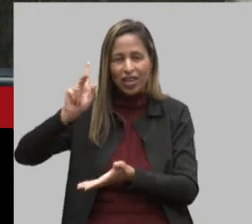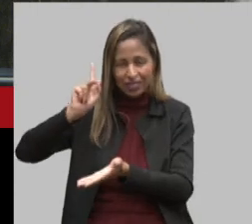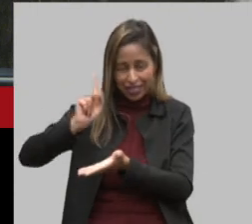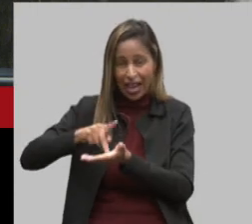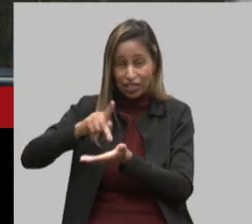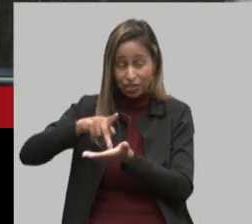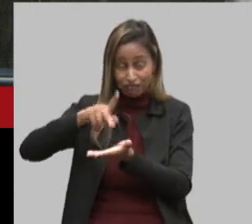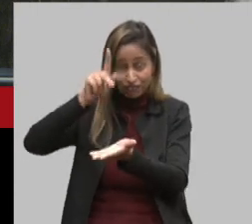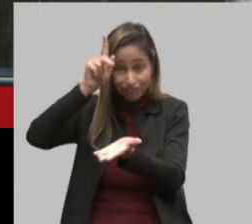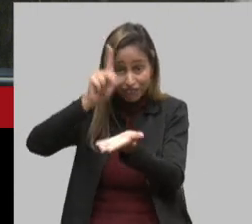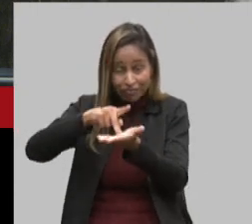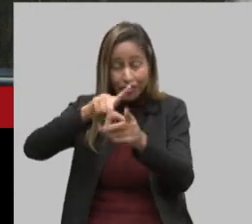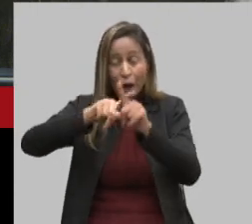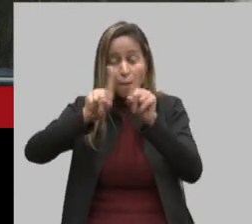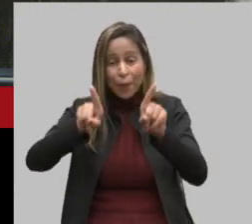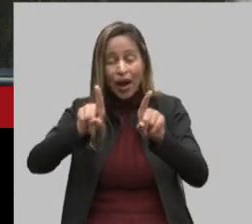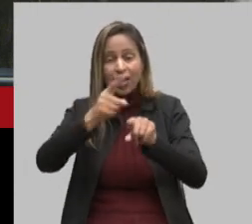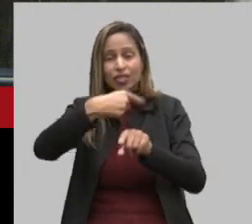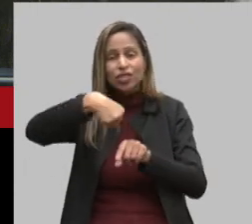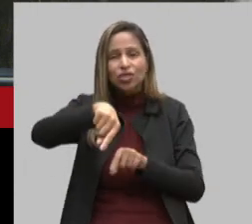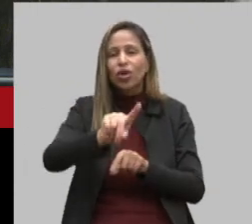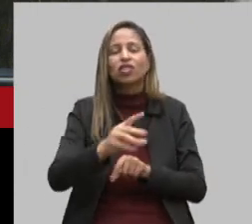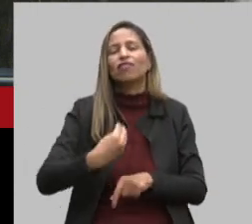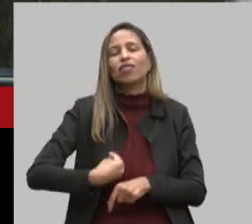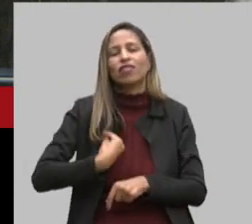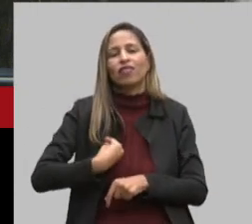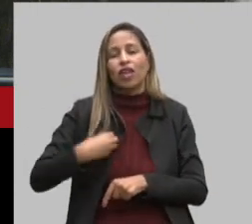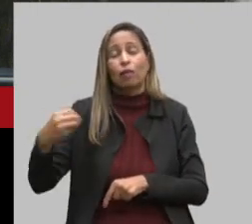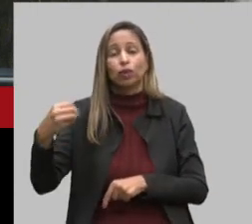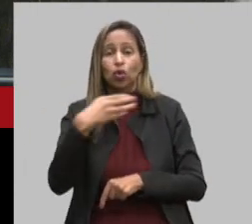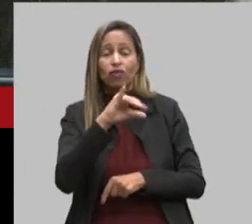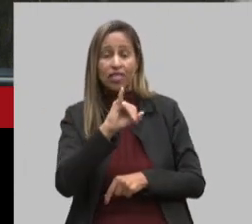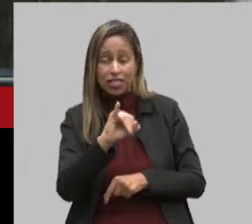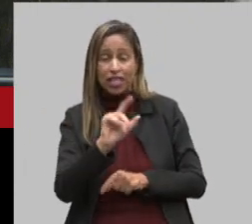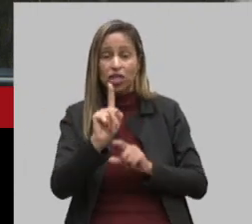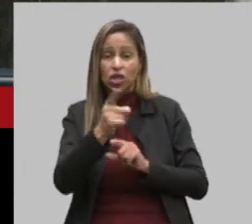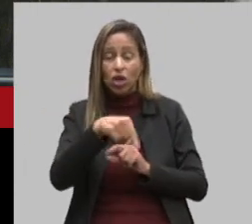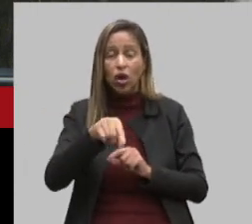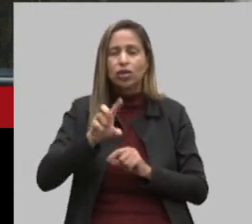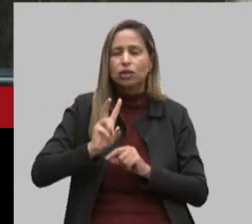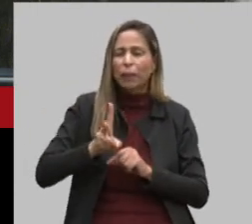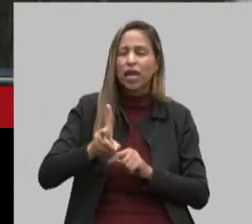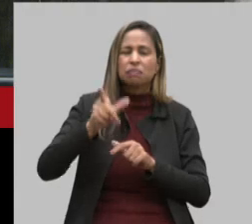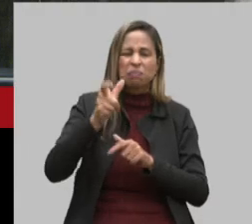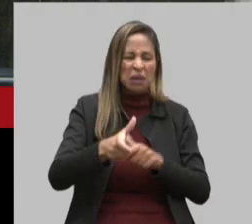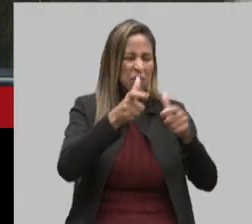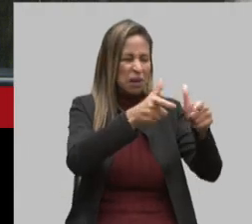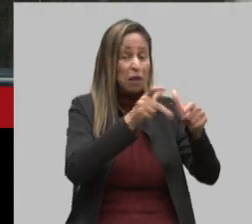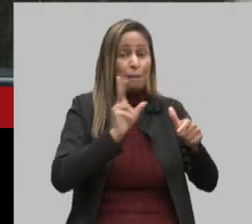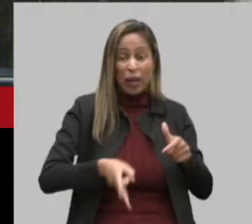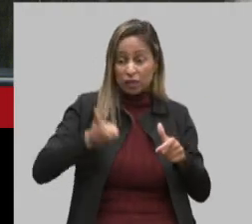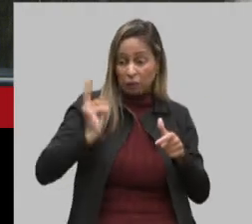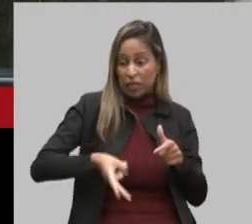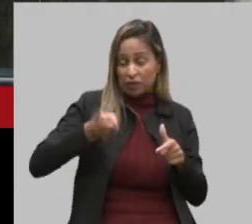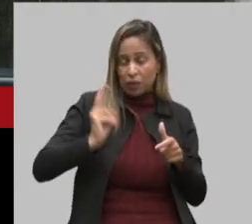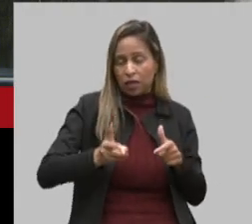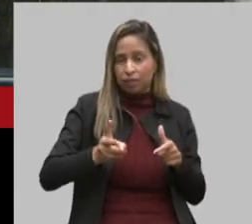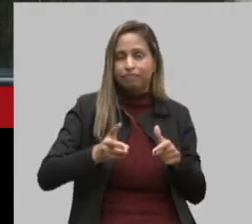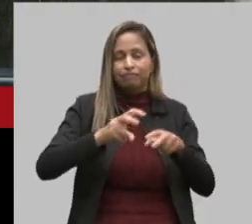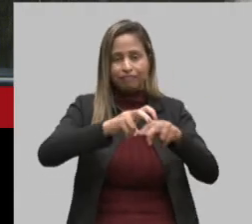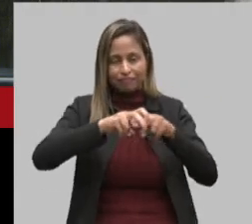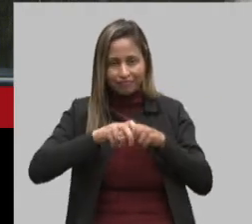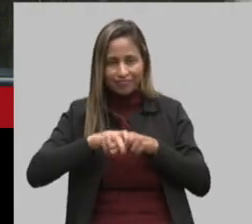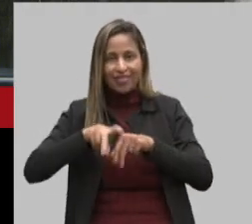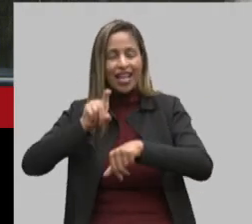reais mas nós não viveremos novo enquanto nós estivermos os mesmos ocupando as mesmas cadeiras por isso é nesse tempo